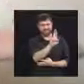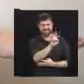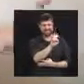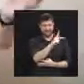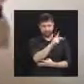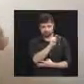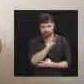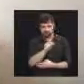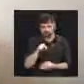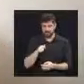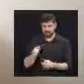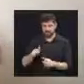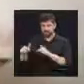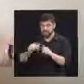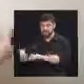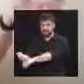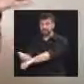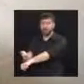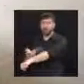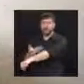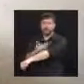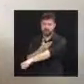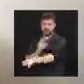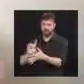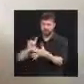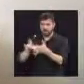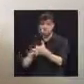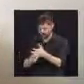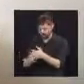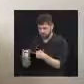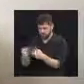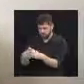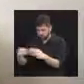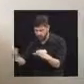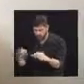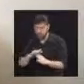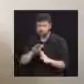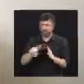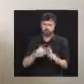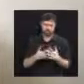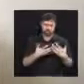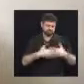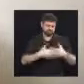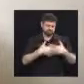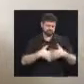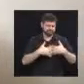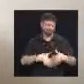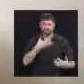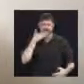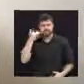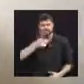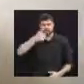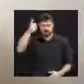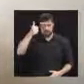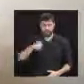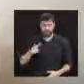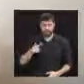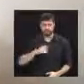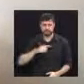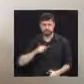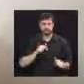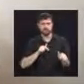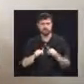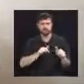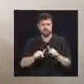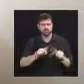e, por consequência, como eu falei, depois que você trata a parte emocional, todo o resto melhora. Não melhora? Temos um